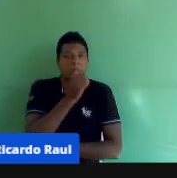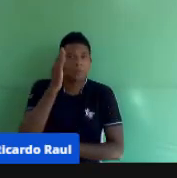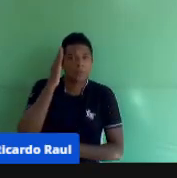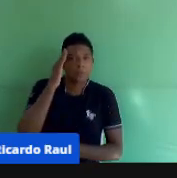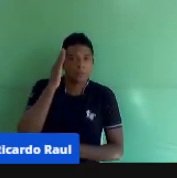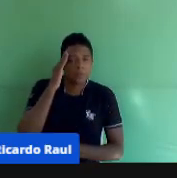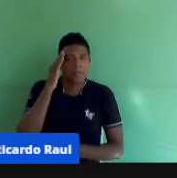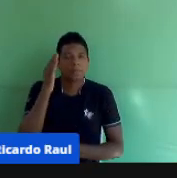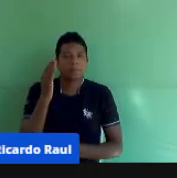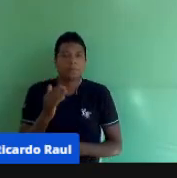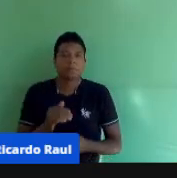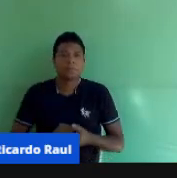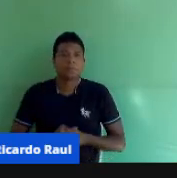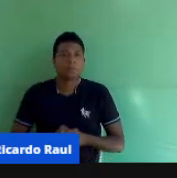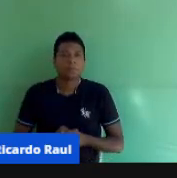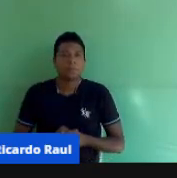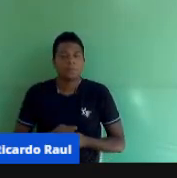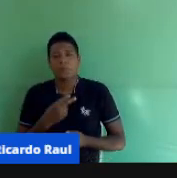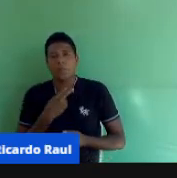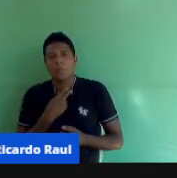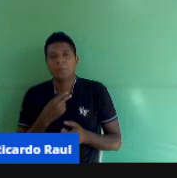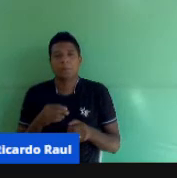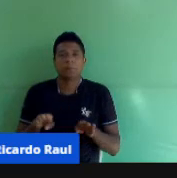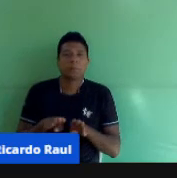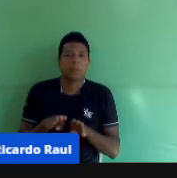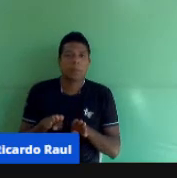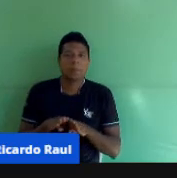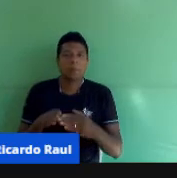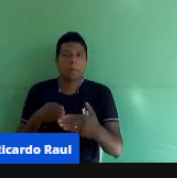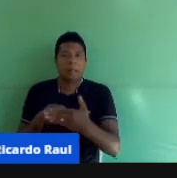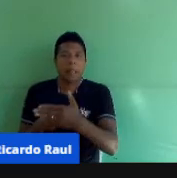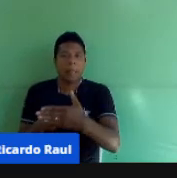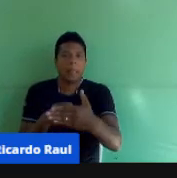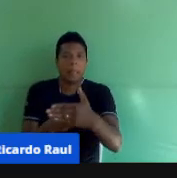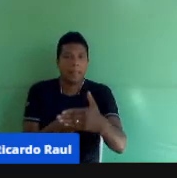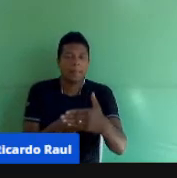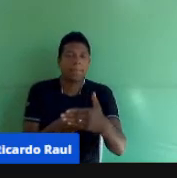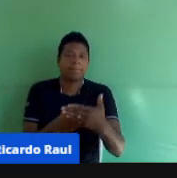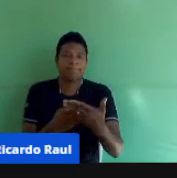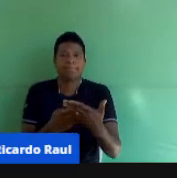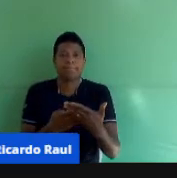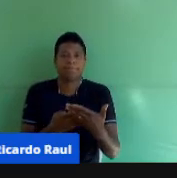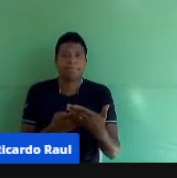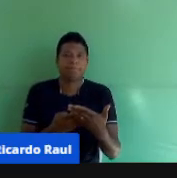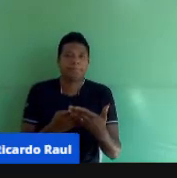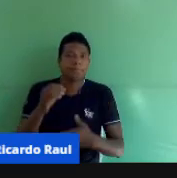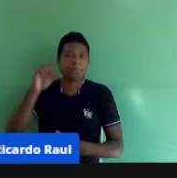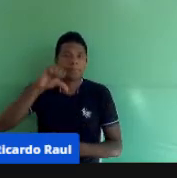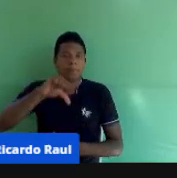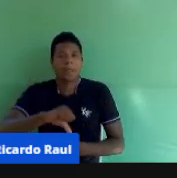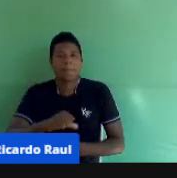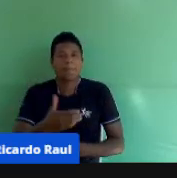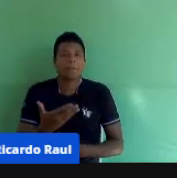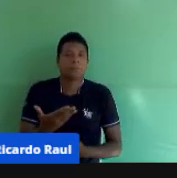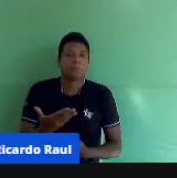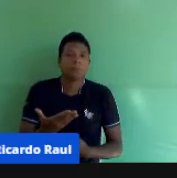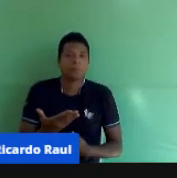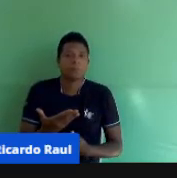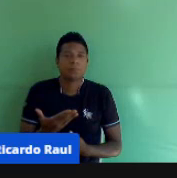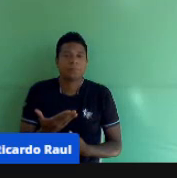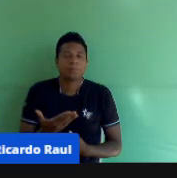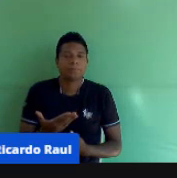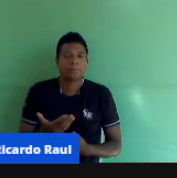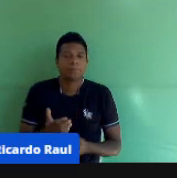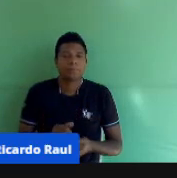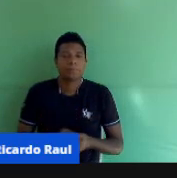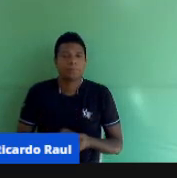a gente não pode também se limitar à pior das situações, que é indesejável,